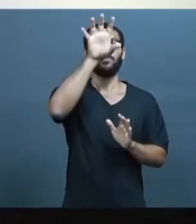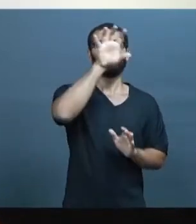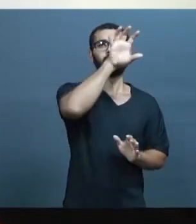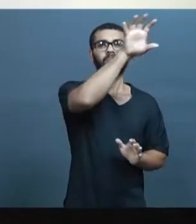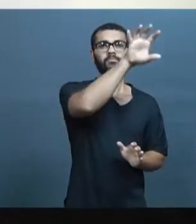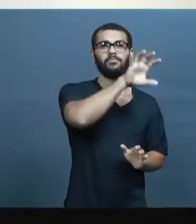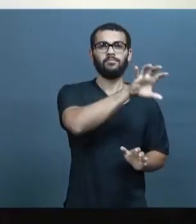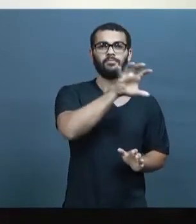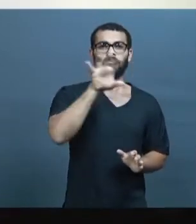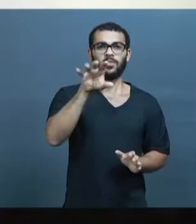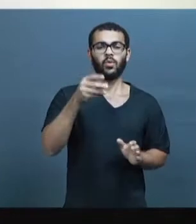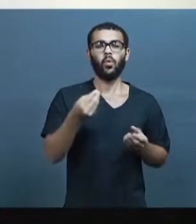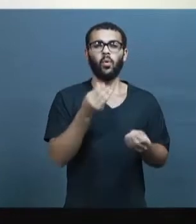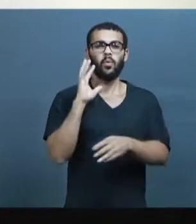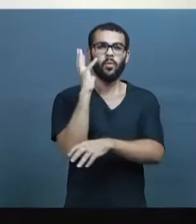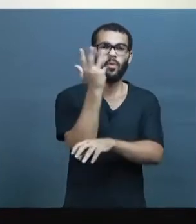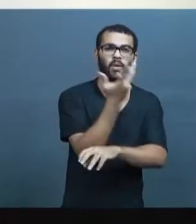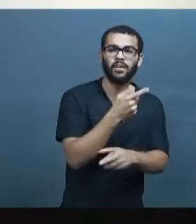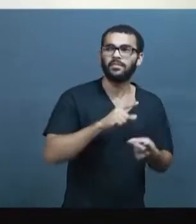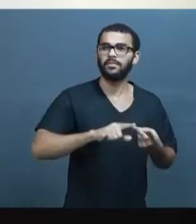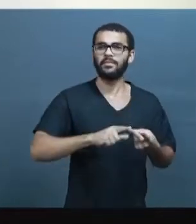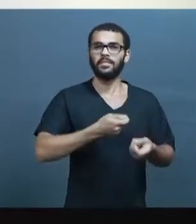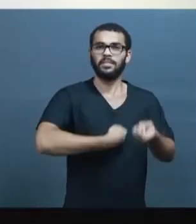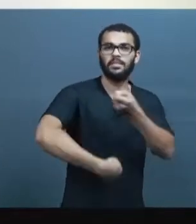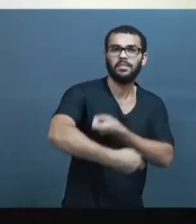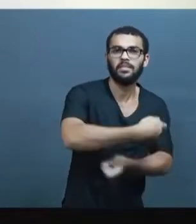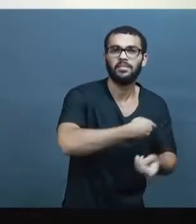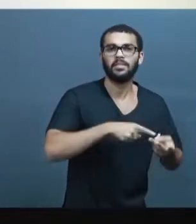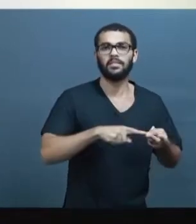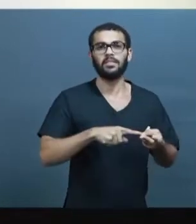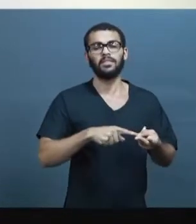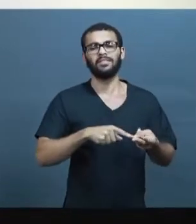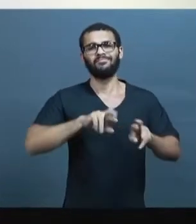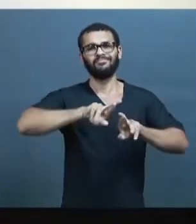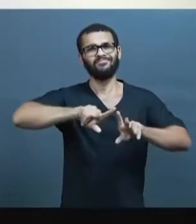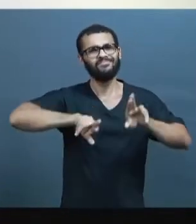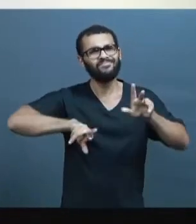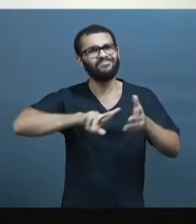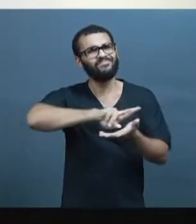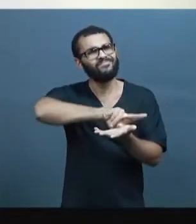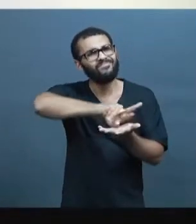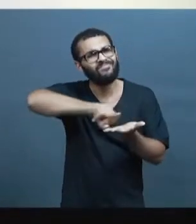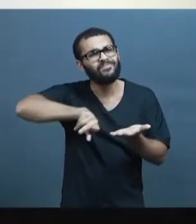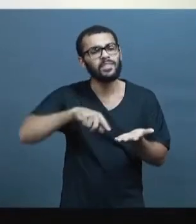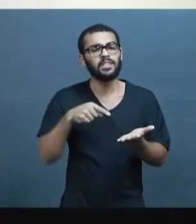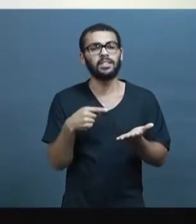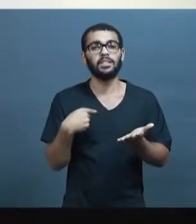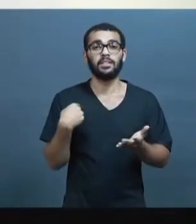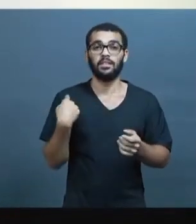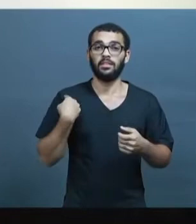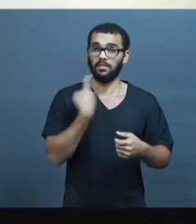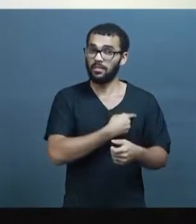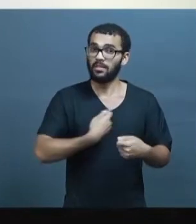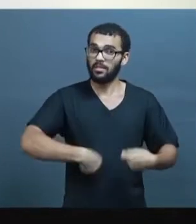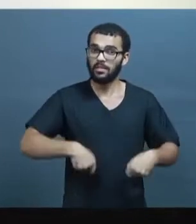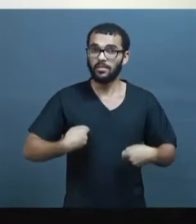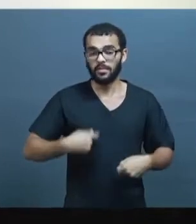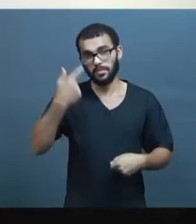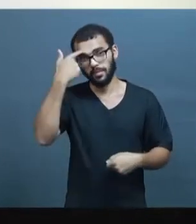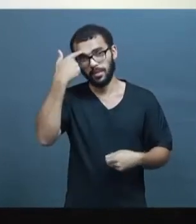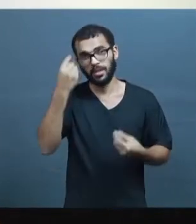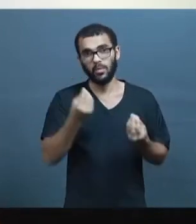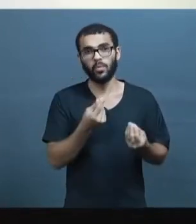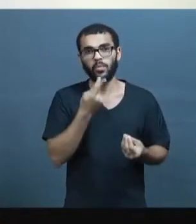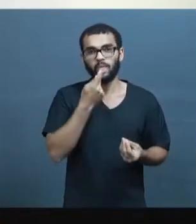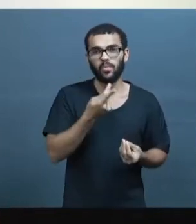de produção, econômico, financeiro, e tudo isso leva-se em consideração ao